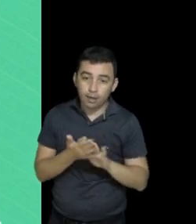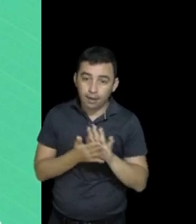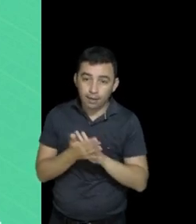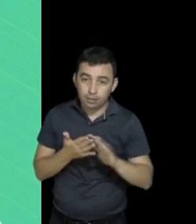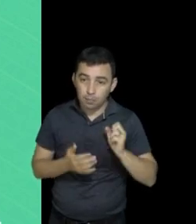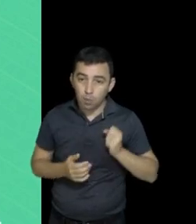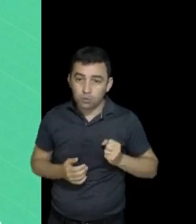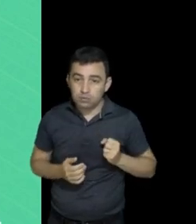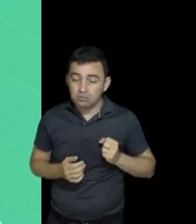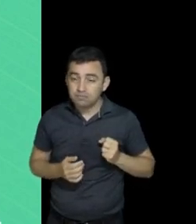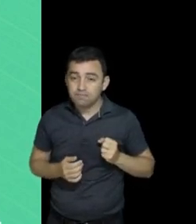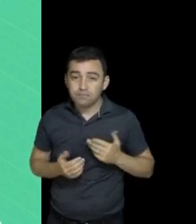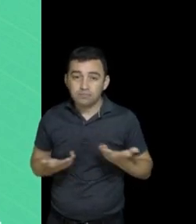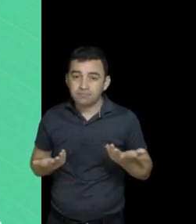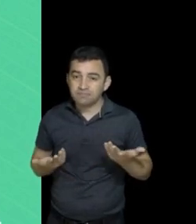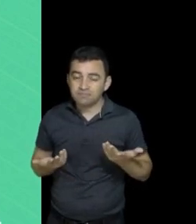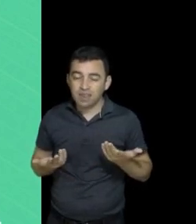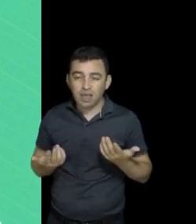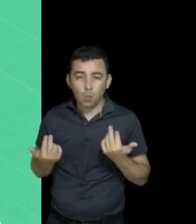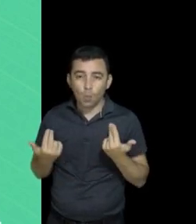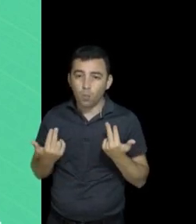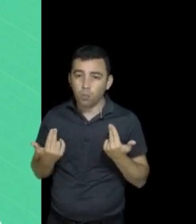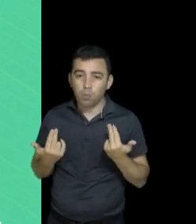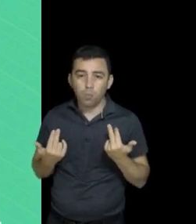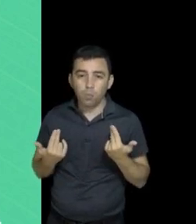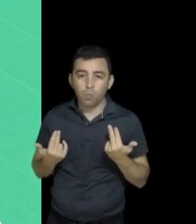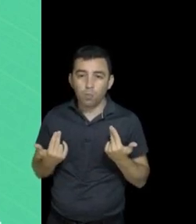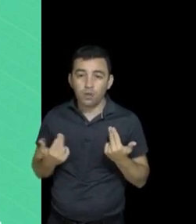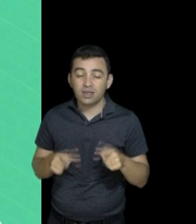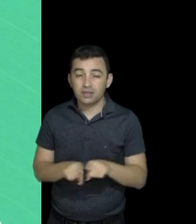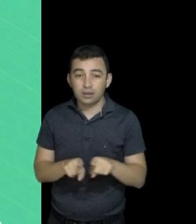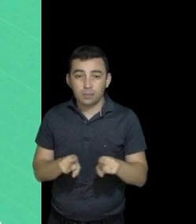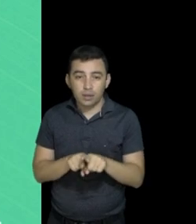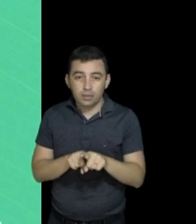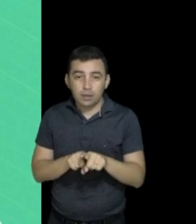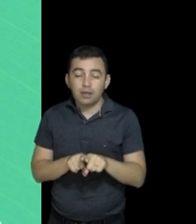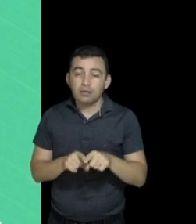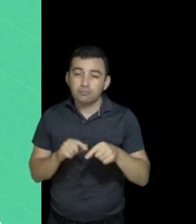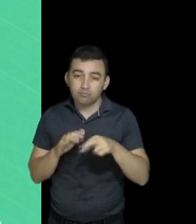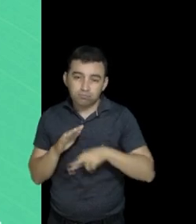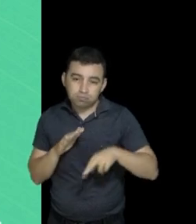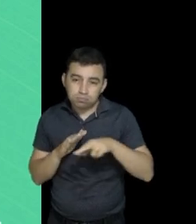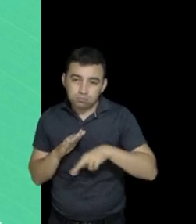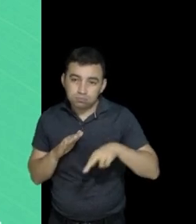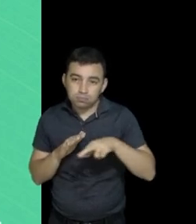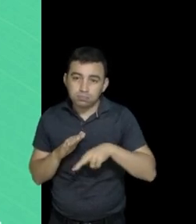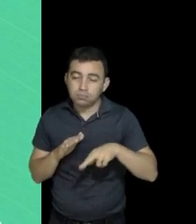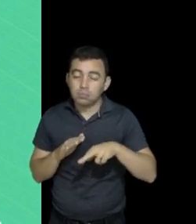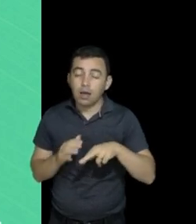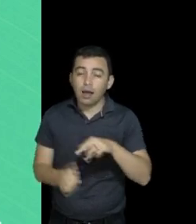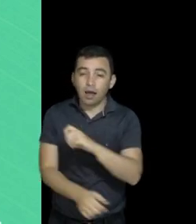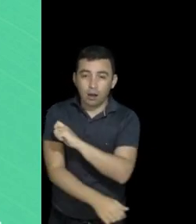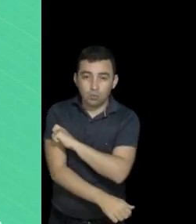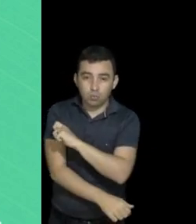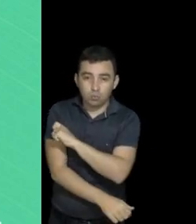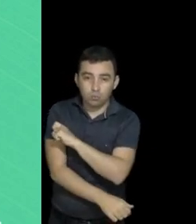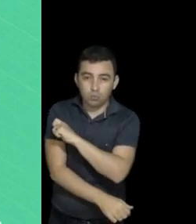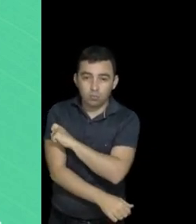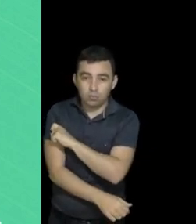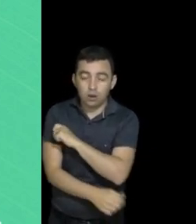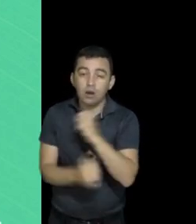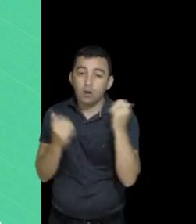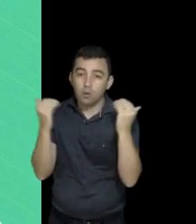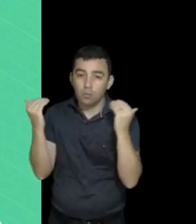é praticamente o mesmo e o índice de reprovação dos alunos e